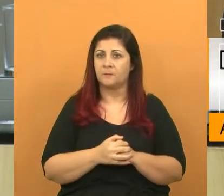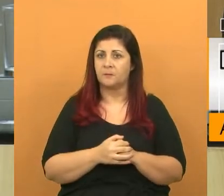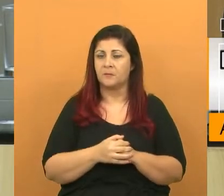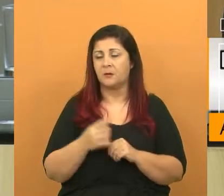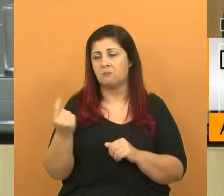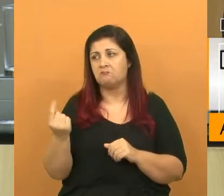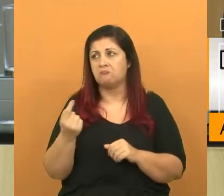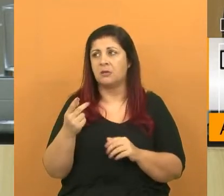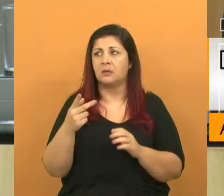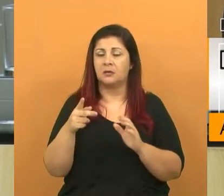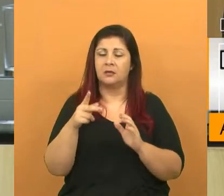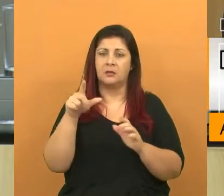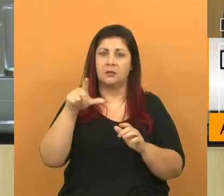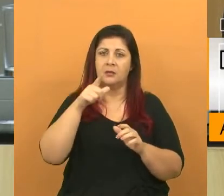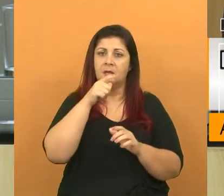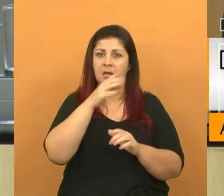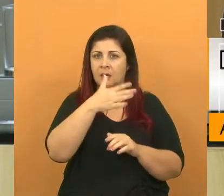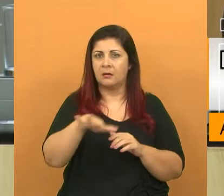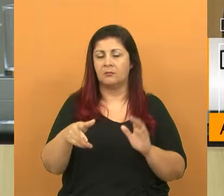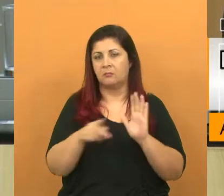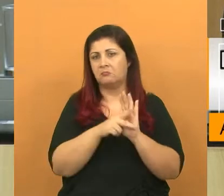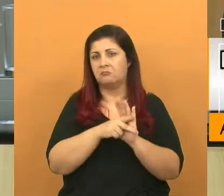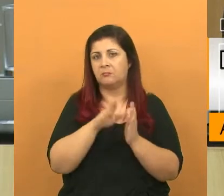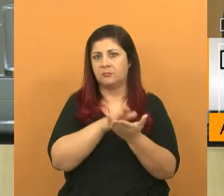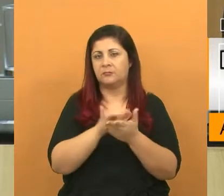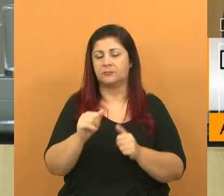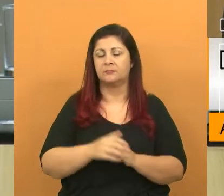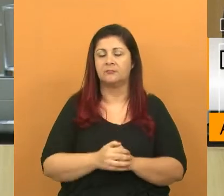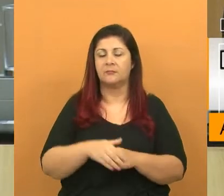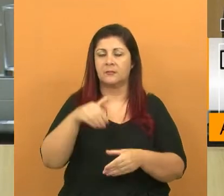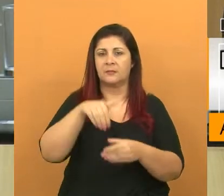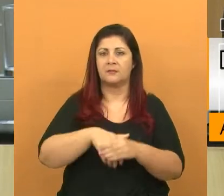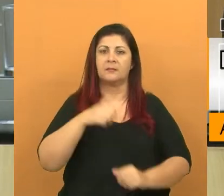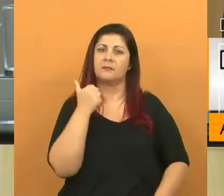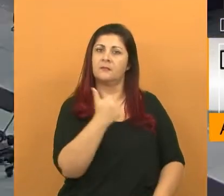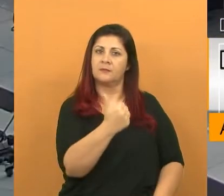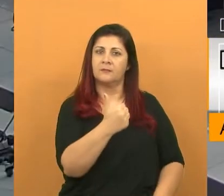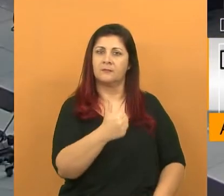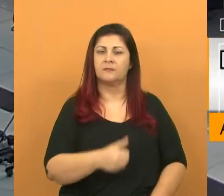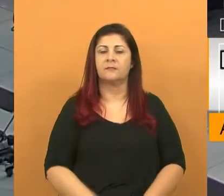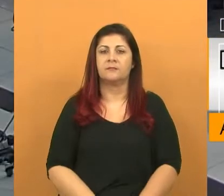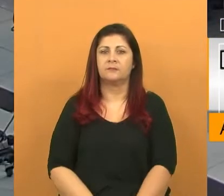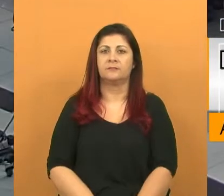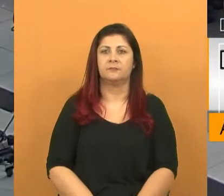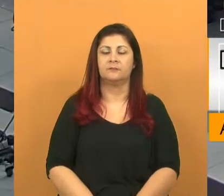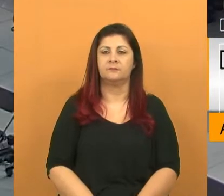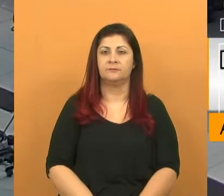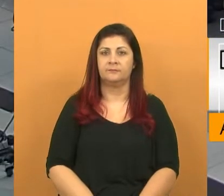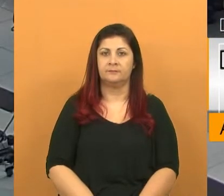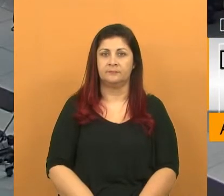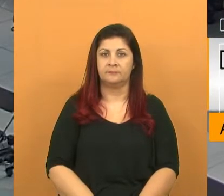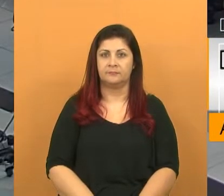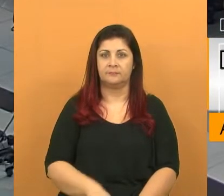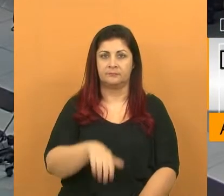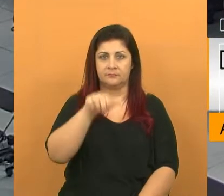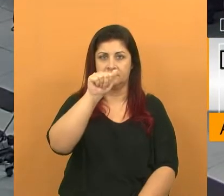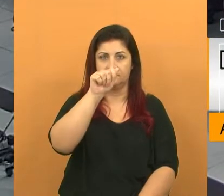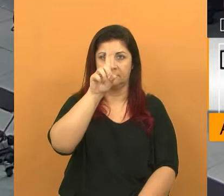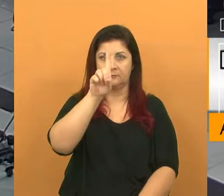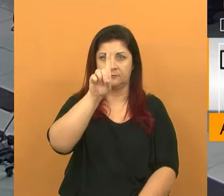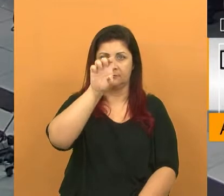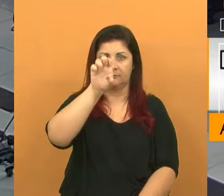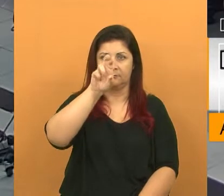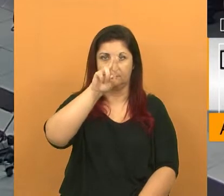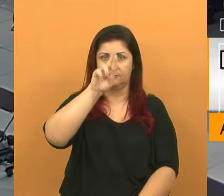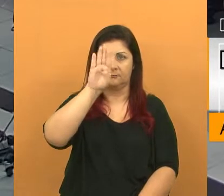das nossas lagoas aqui da cidade meu voto é favorável como vota o vereador aderbal sodré